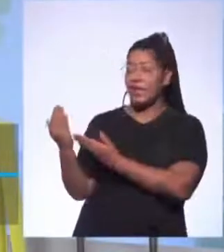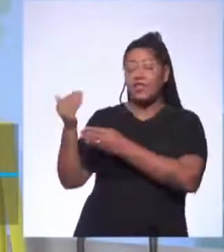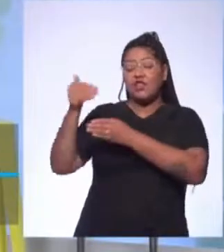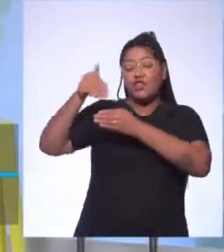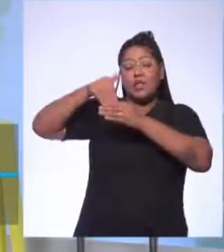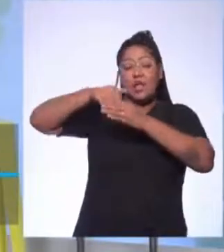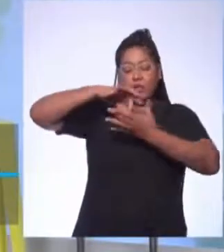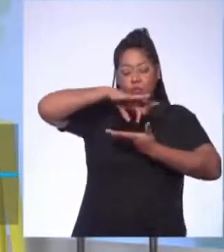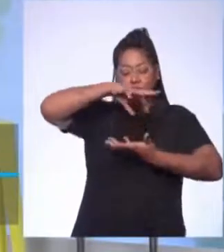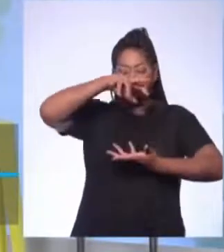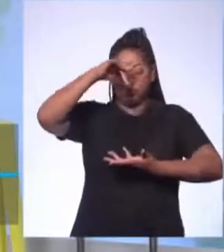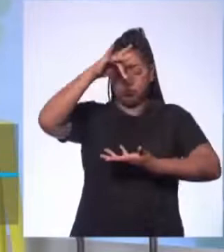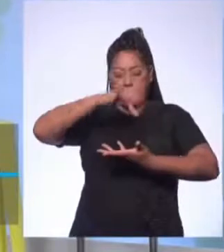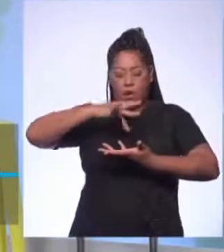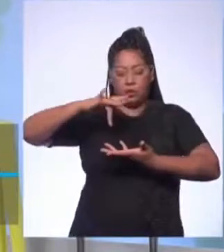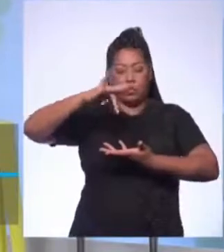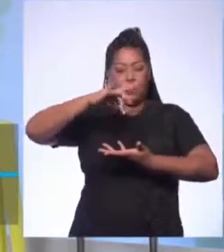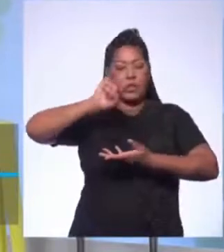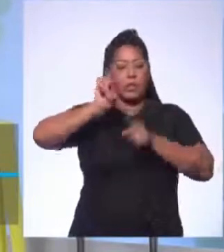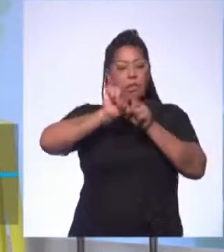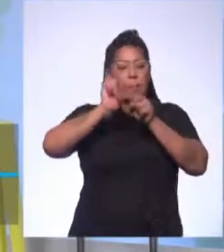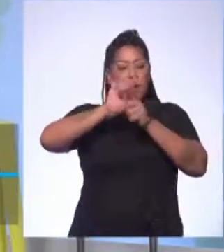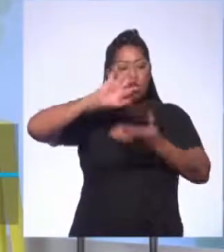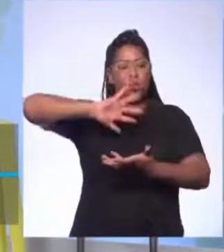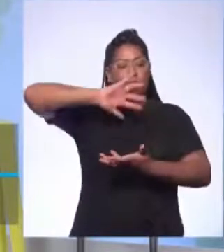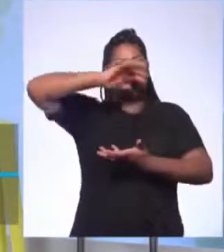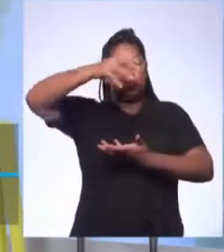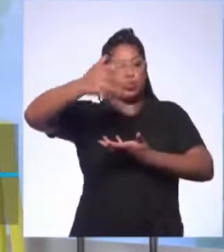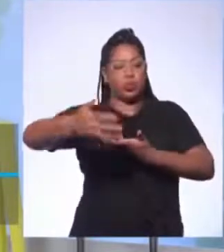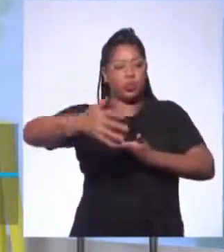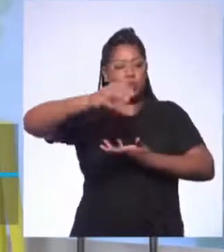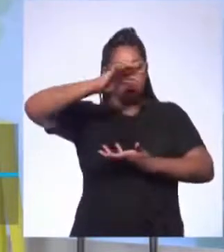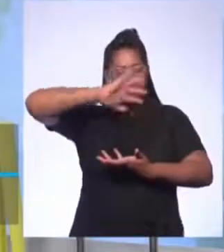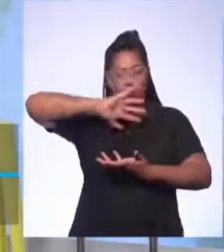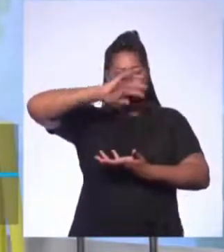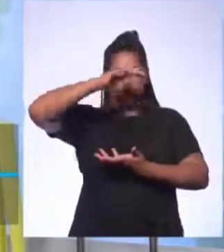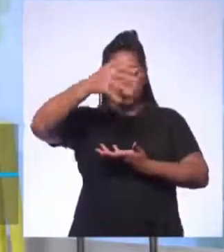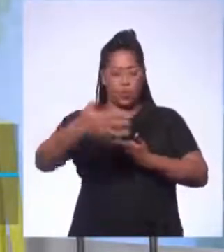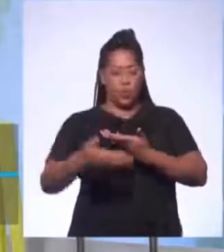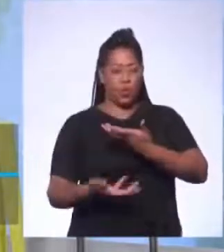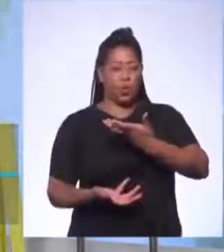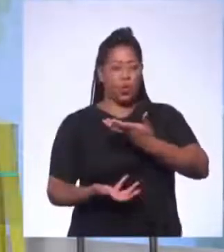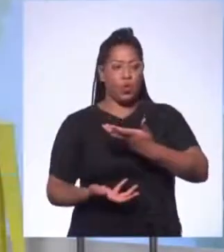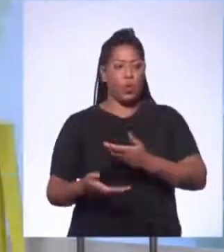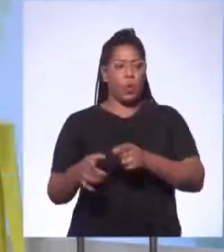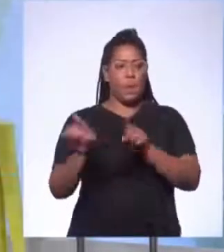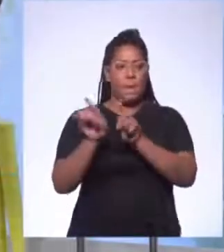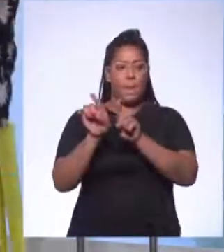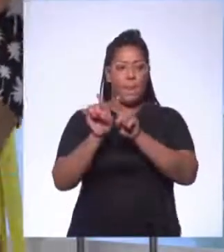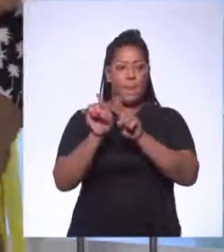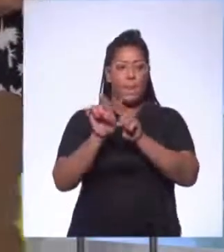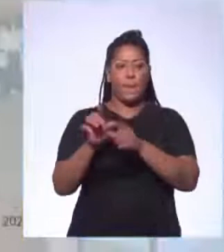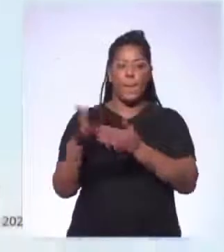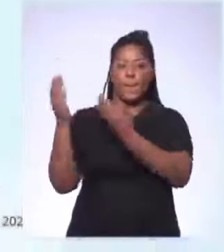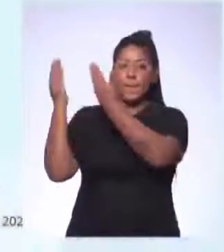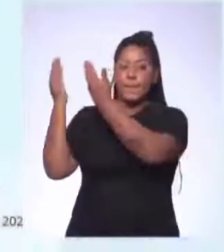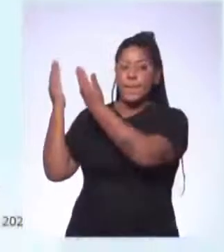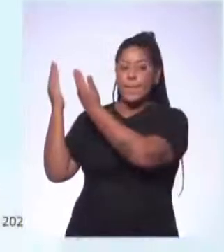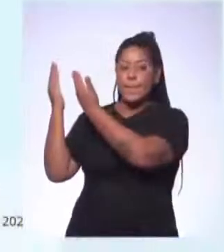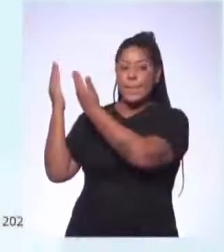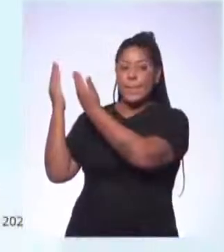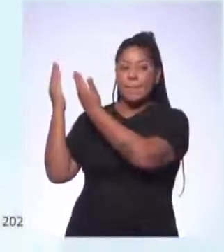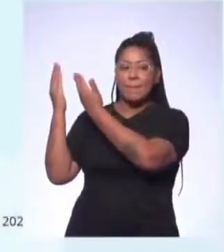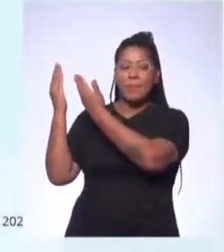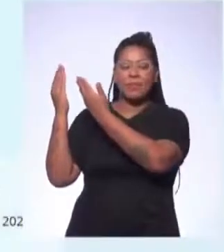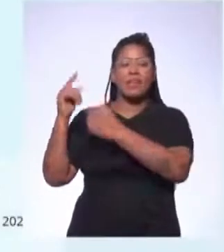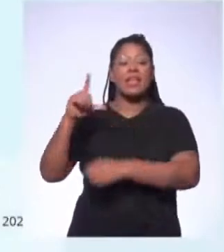da atmosfera, ok? Temos aí então a atmosfera terrestre. É uma camada de ar